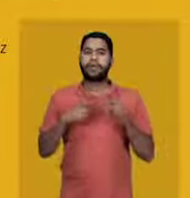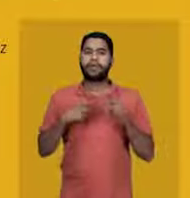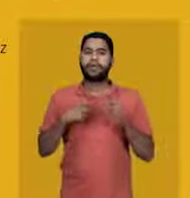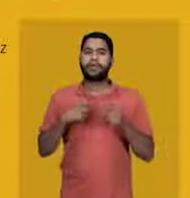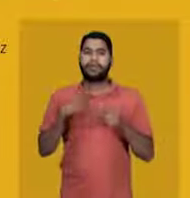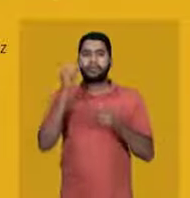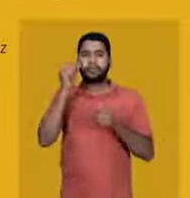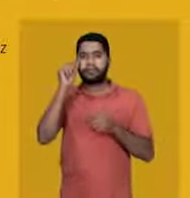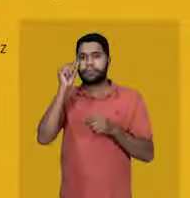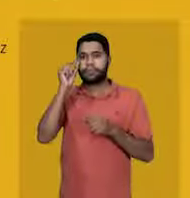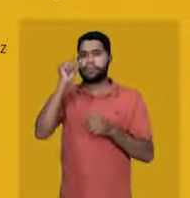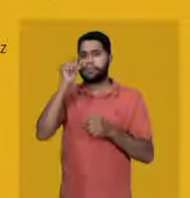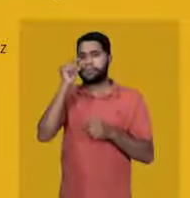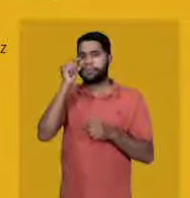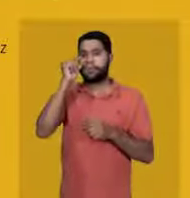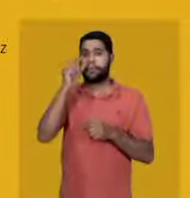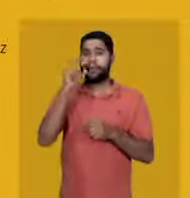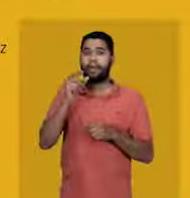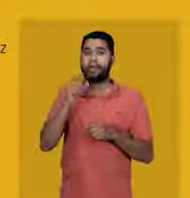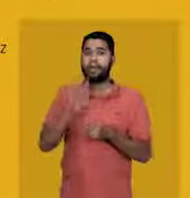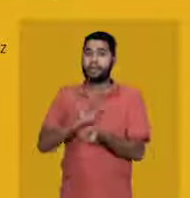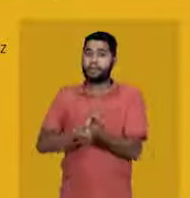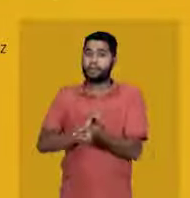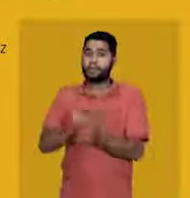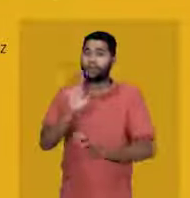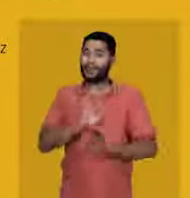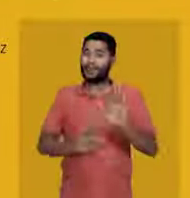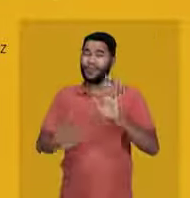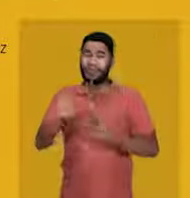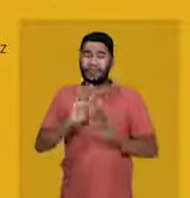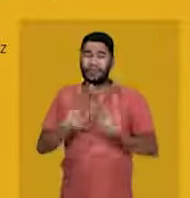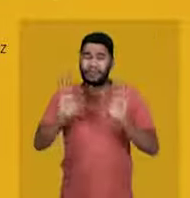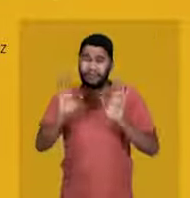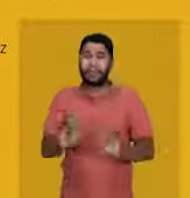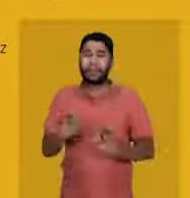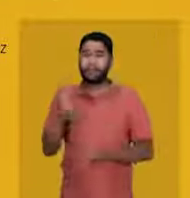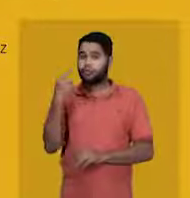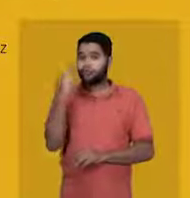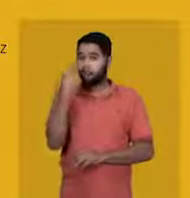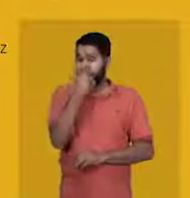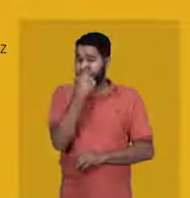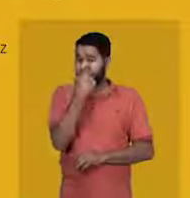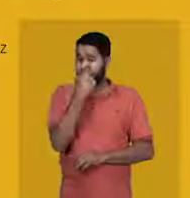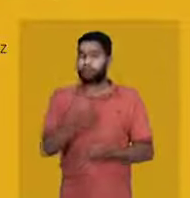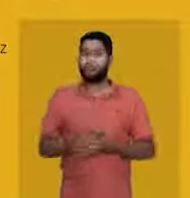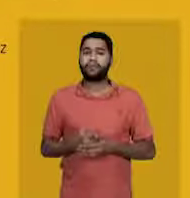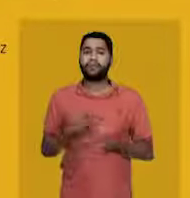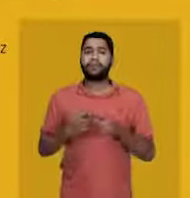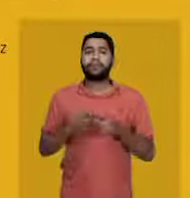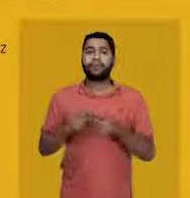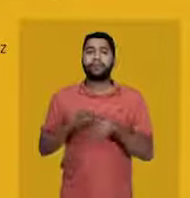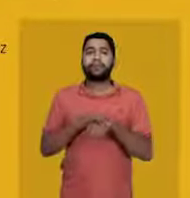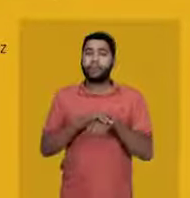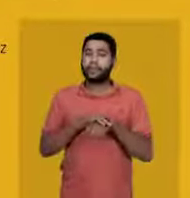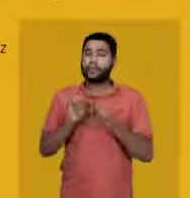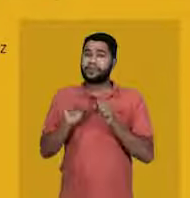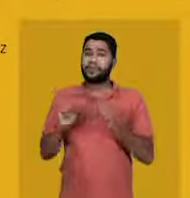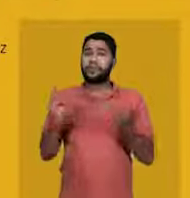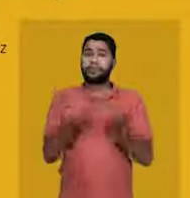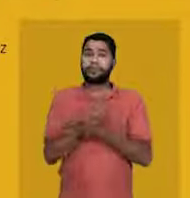retina. Quem possui diabetes deve ter cuidado redobrado com a saúde dos olhos, uma vez que essa doença pode causar